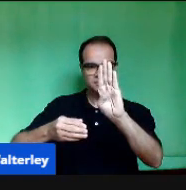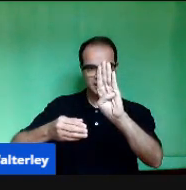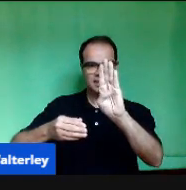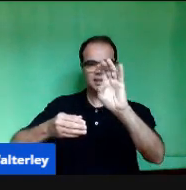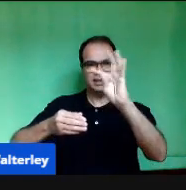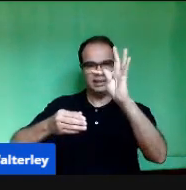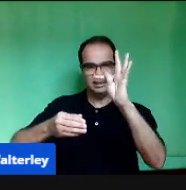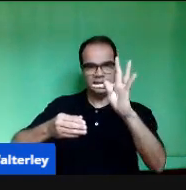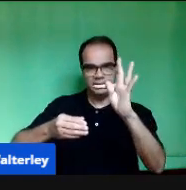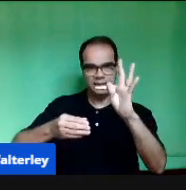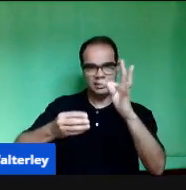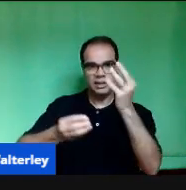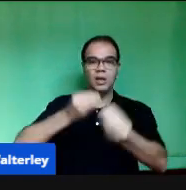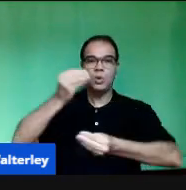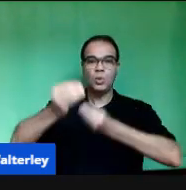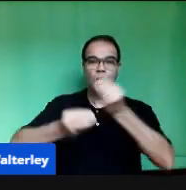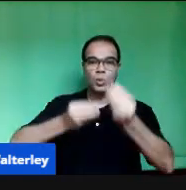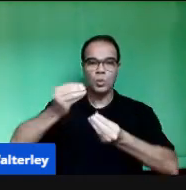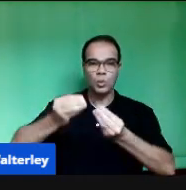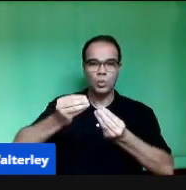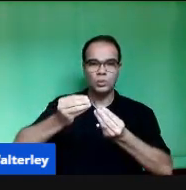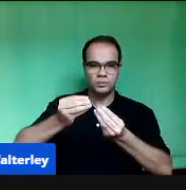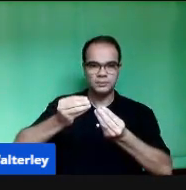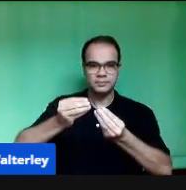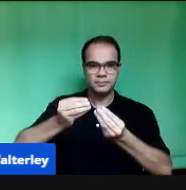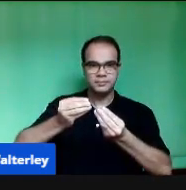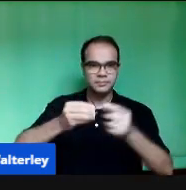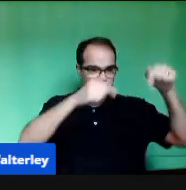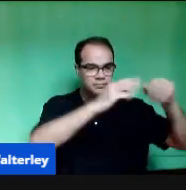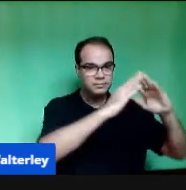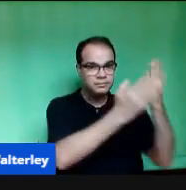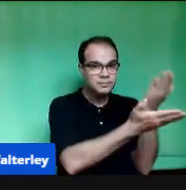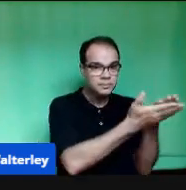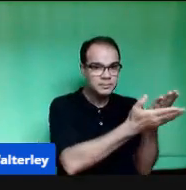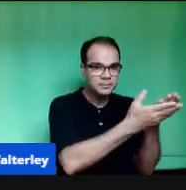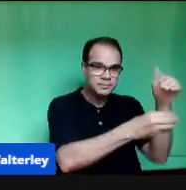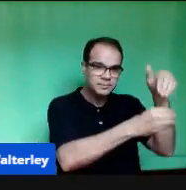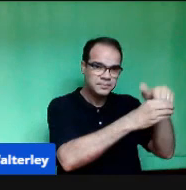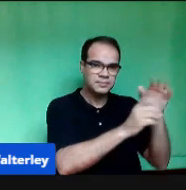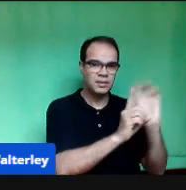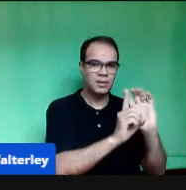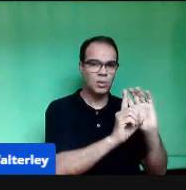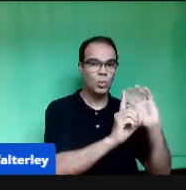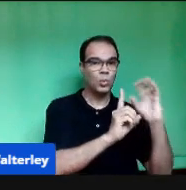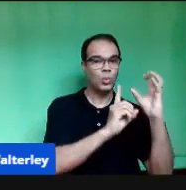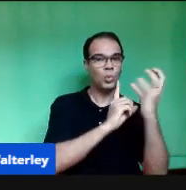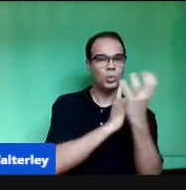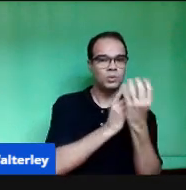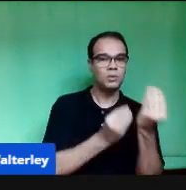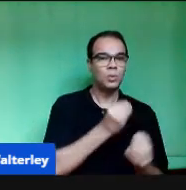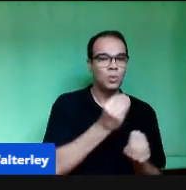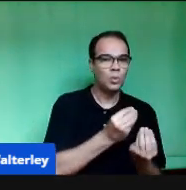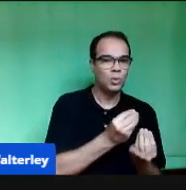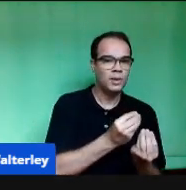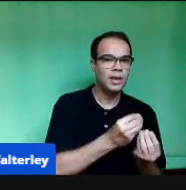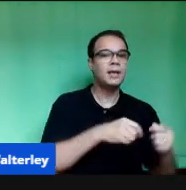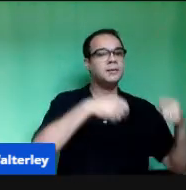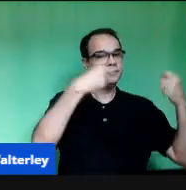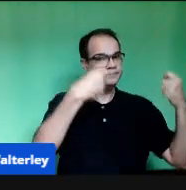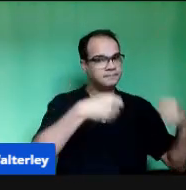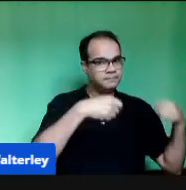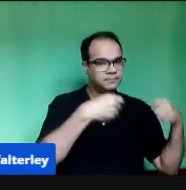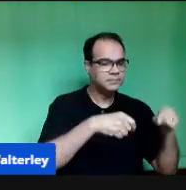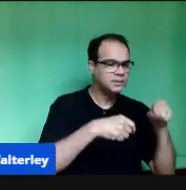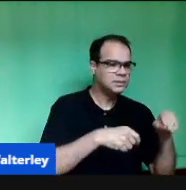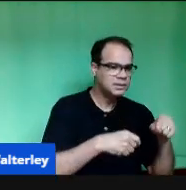nós sabemos que dentro da nossa cultura, a escola ela foi pensada para passar a ideologia